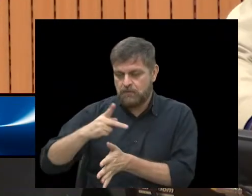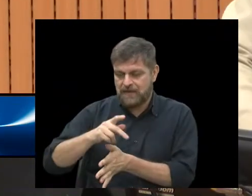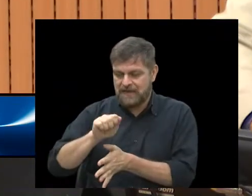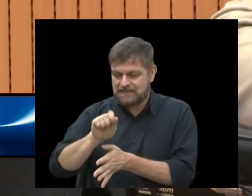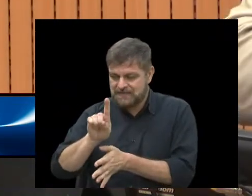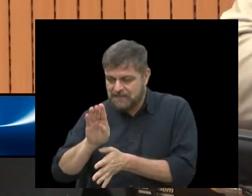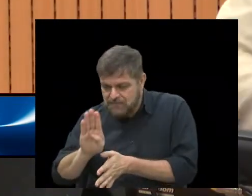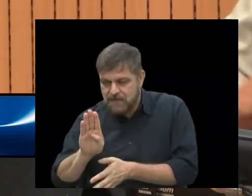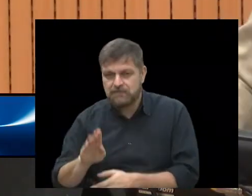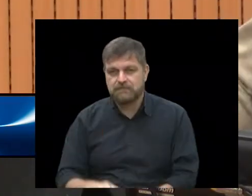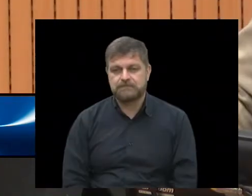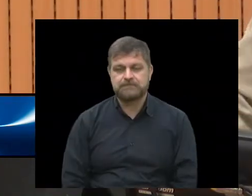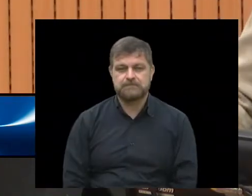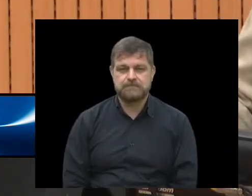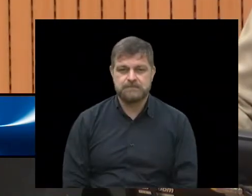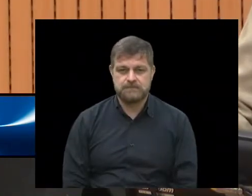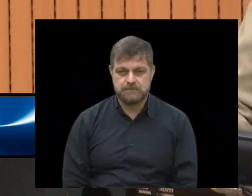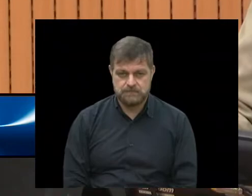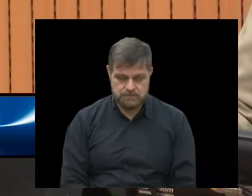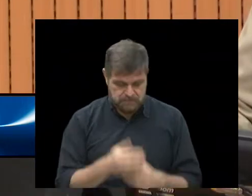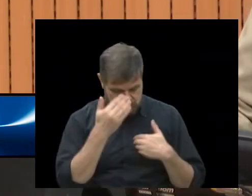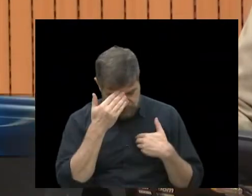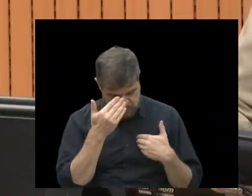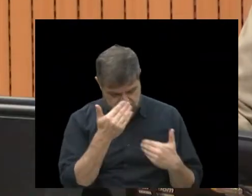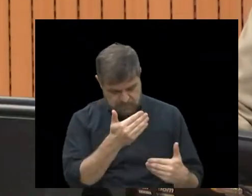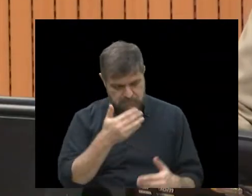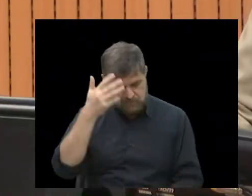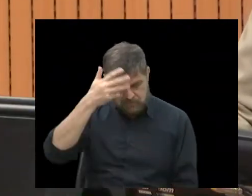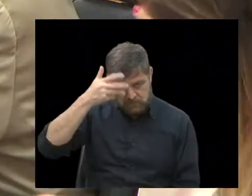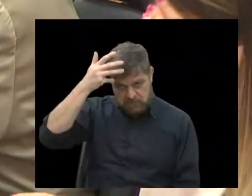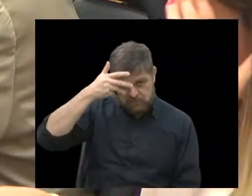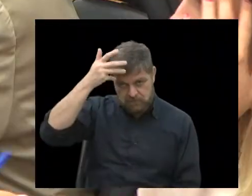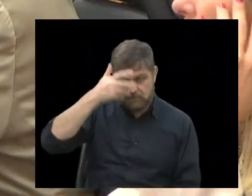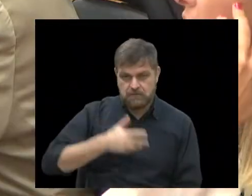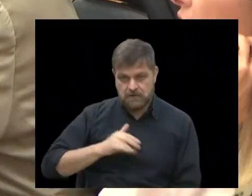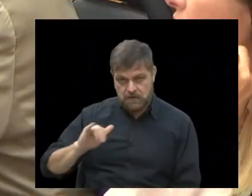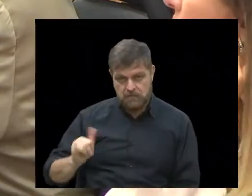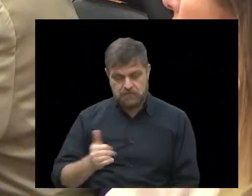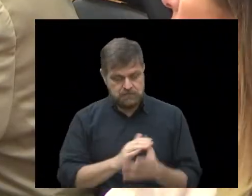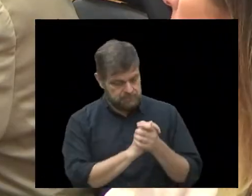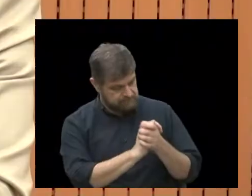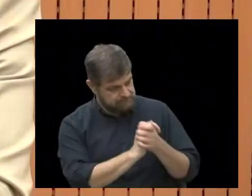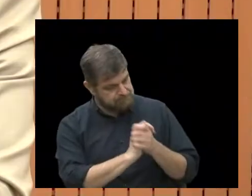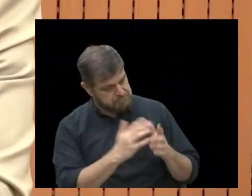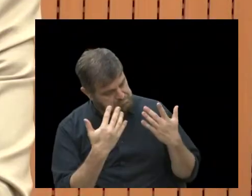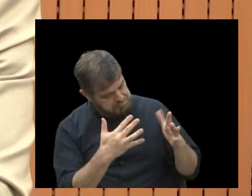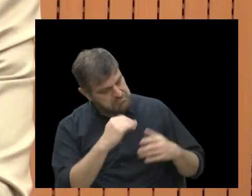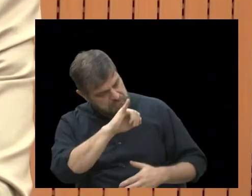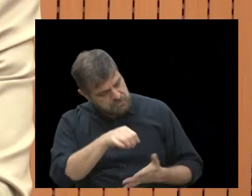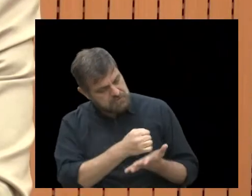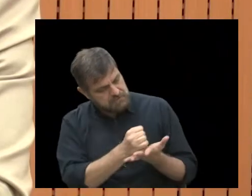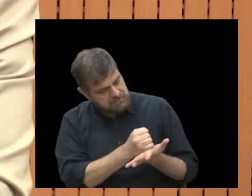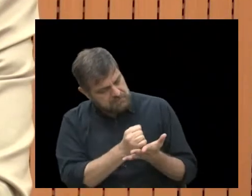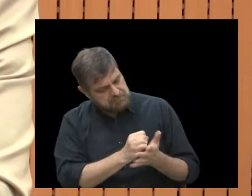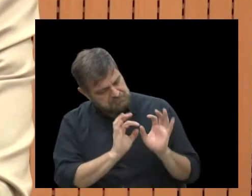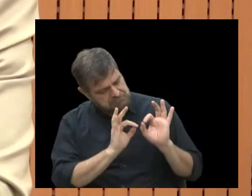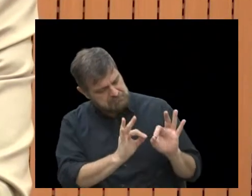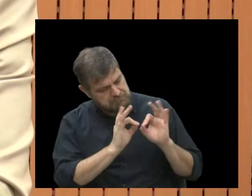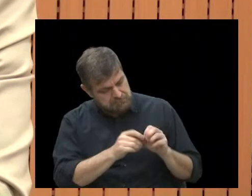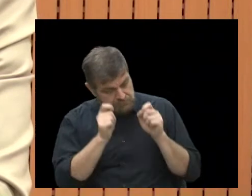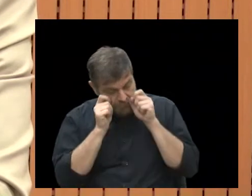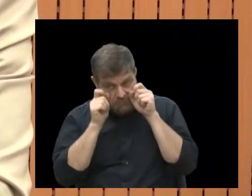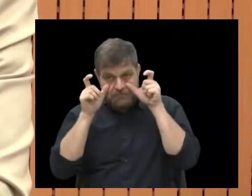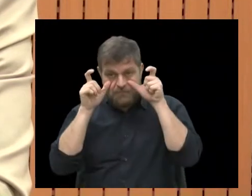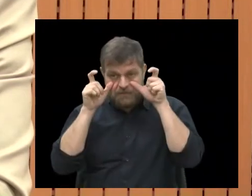PSDB. Muito obrigado, vereador Rodrigo da Farmadic. Aproveito e parabenizo o vereador Jorge da Farmácia, sempre